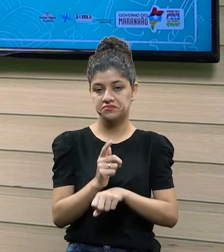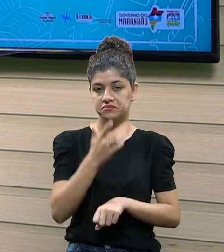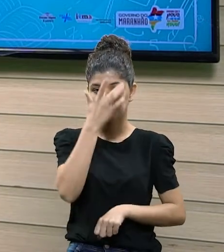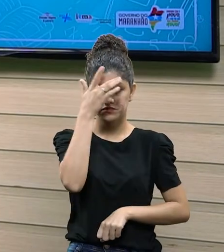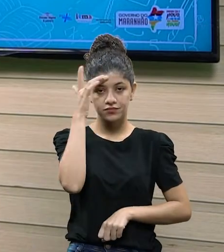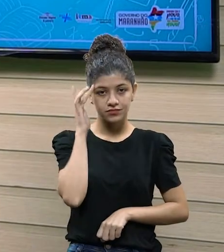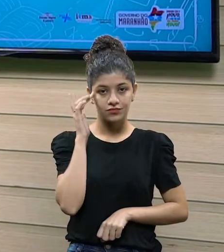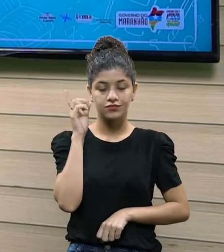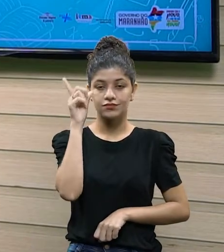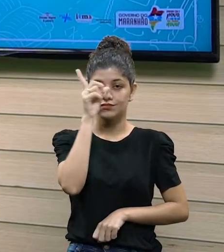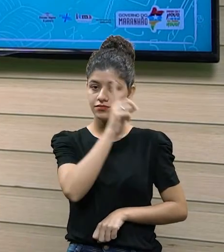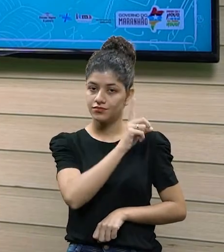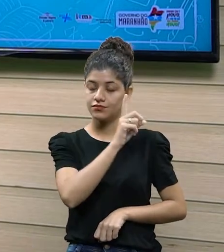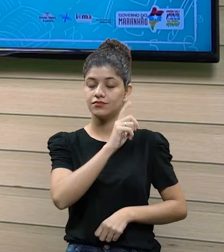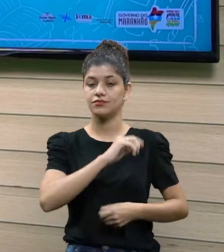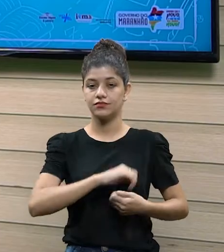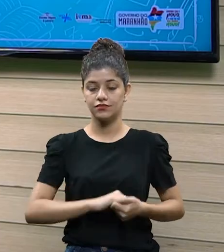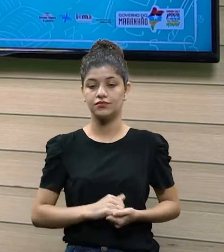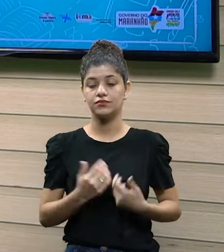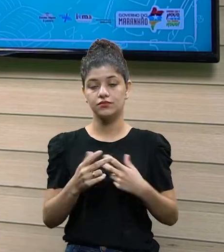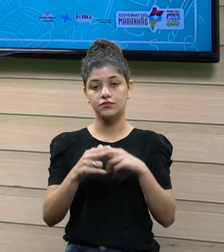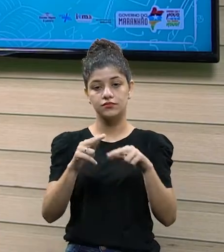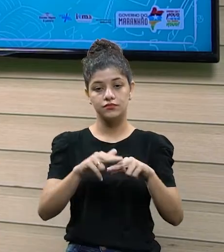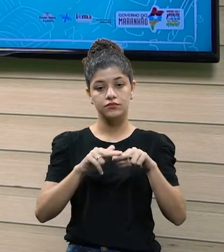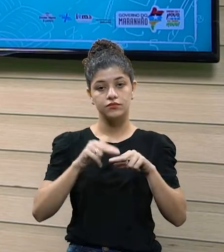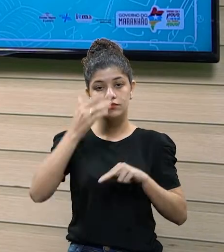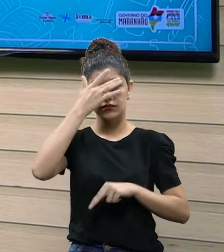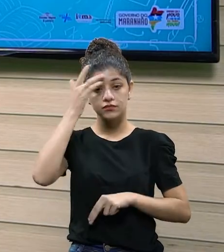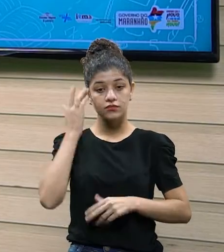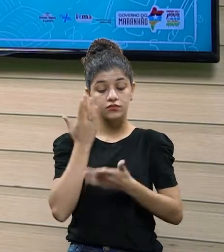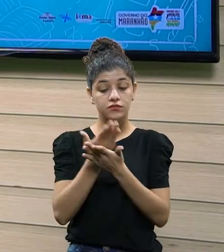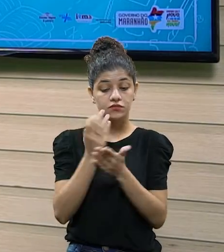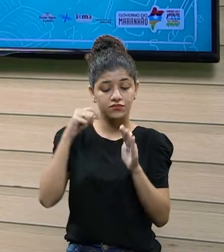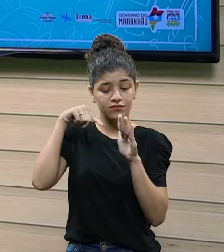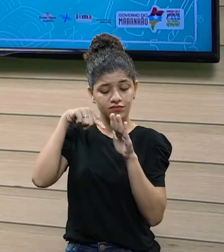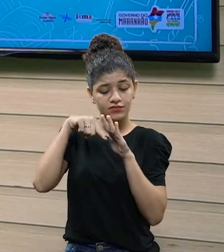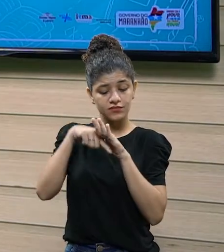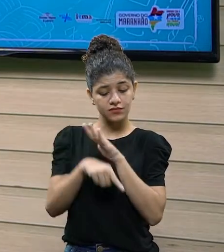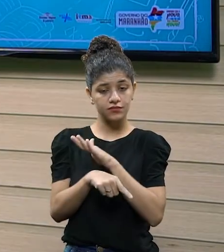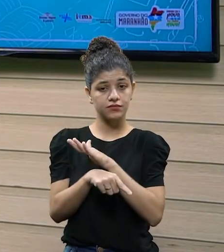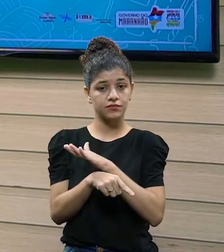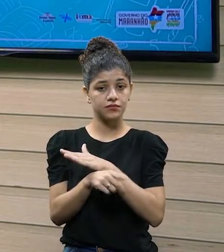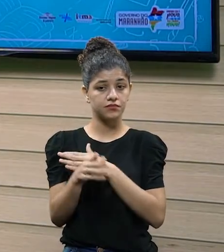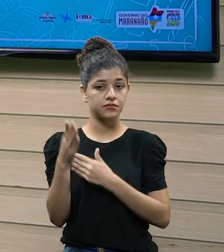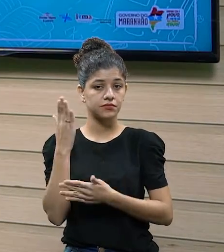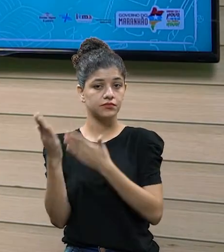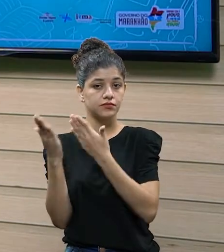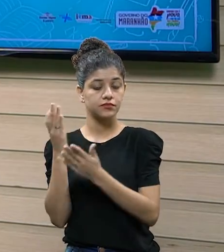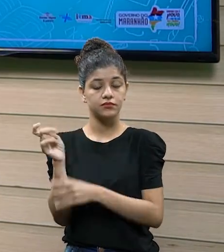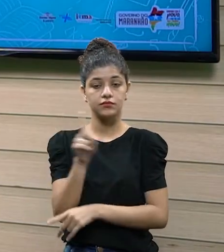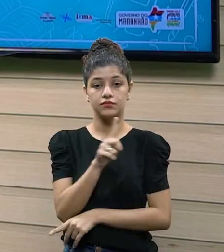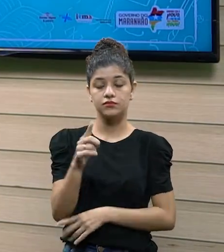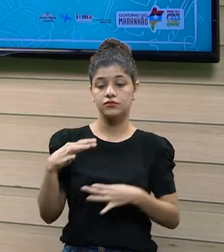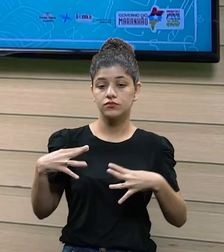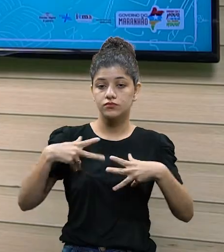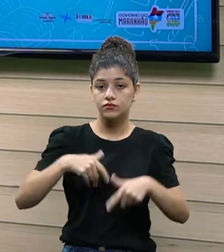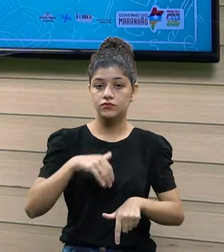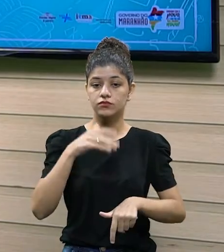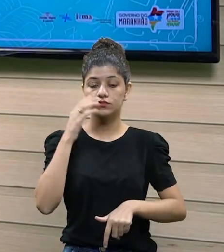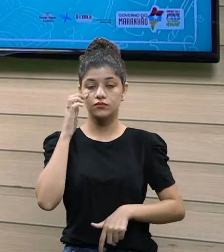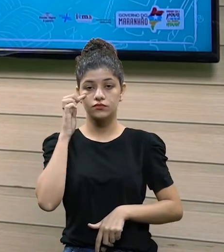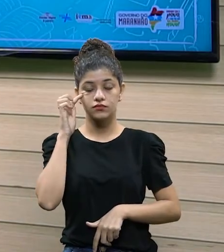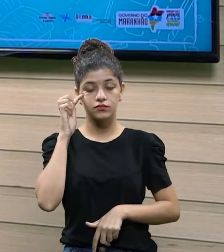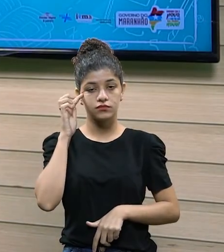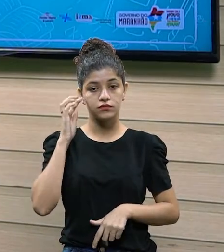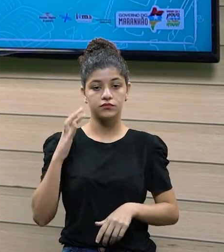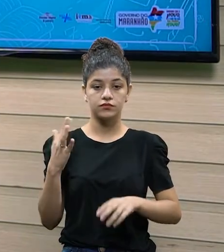muito complexo. Então, por isso, hoje as pessoas estão estudando mesmo a fundo, não somente os psicólogos. Os profissionais estão buscando fazer esse estudo, fazer